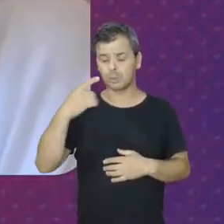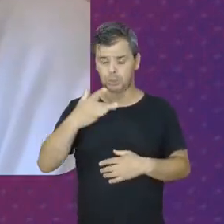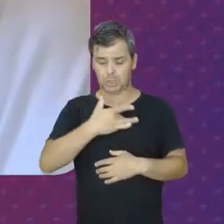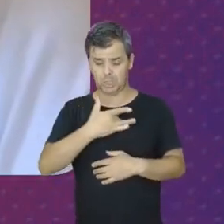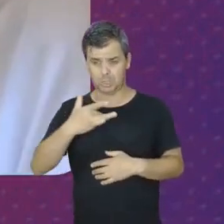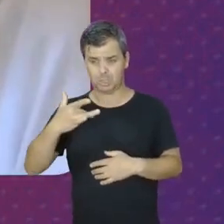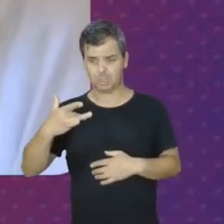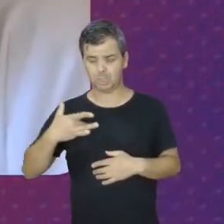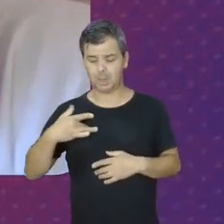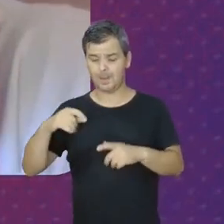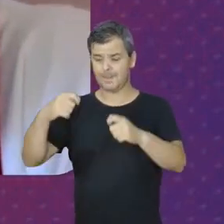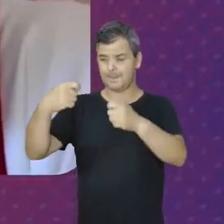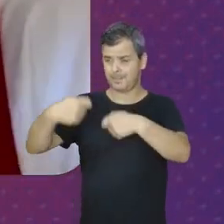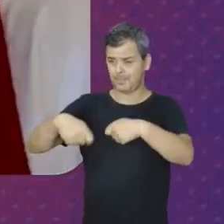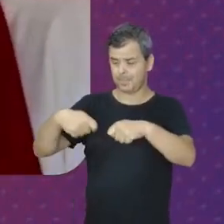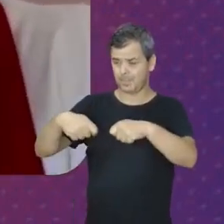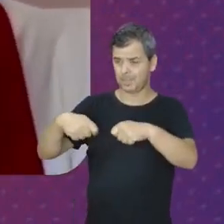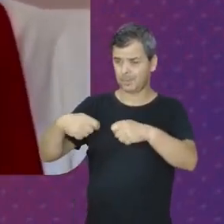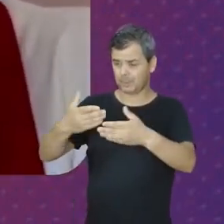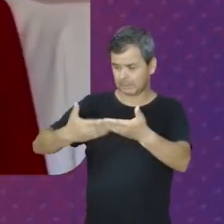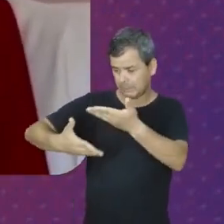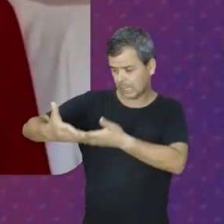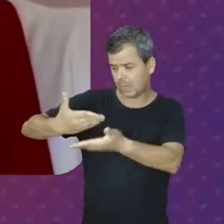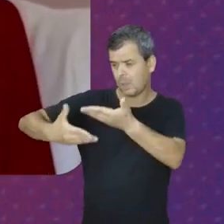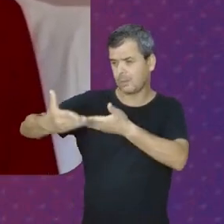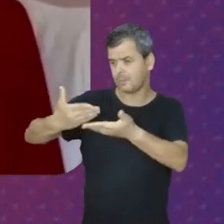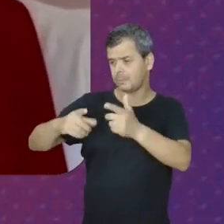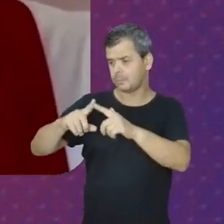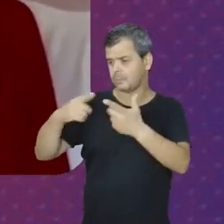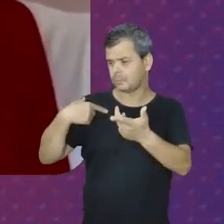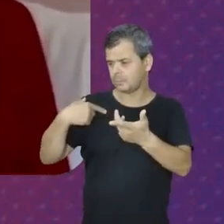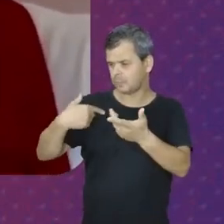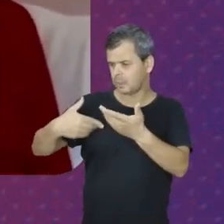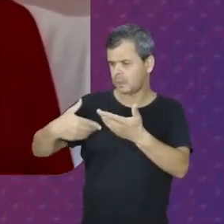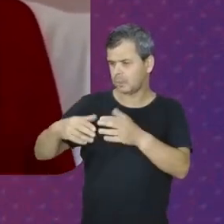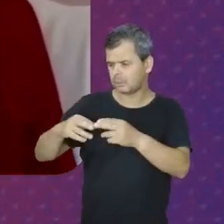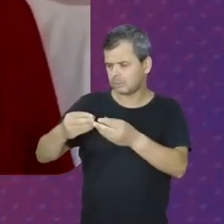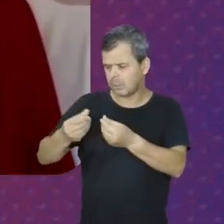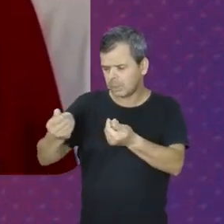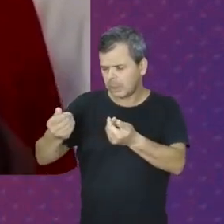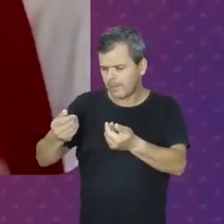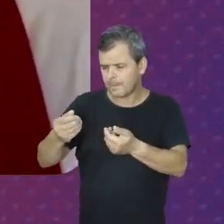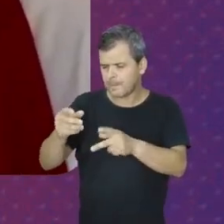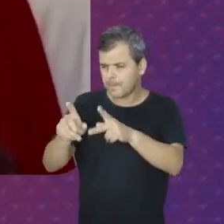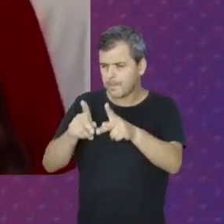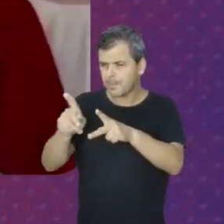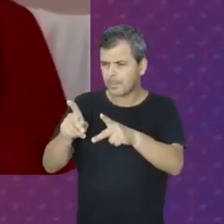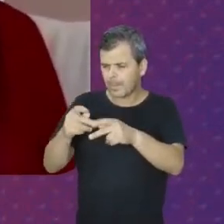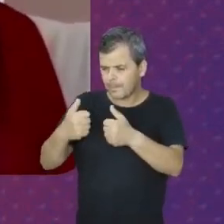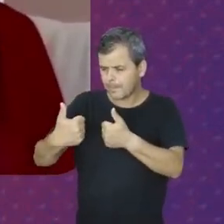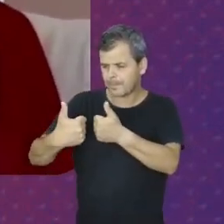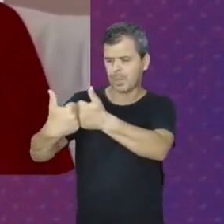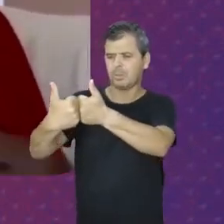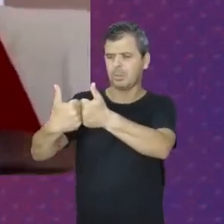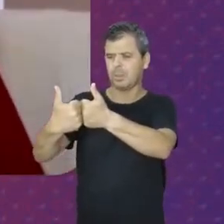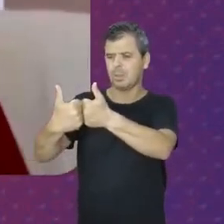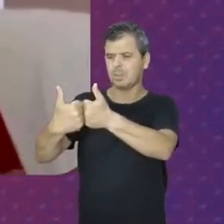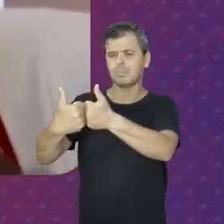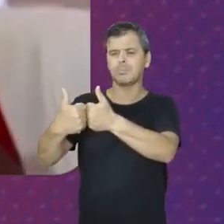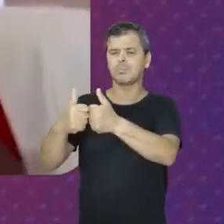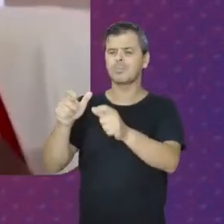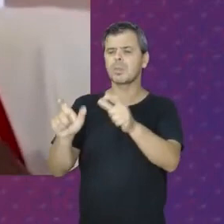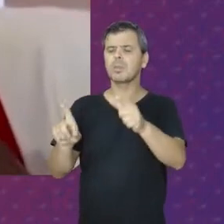saúde precisa atender através dos atendimentos mais populares, próximos das pessoas, isso é uma